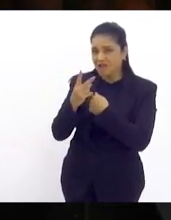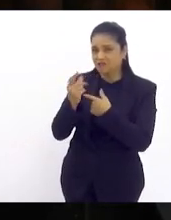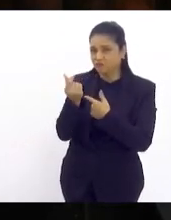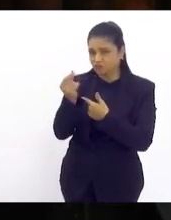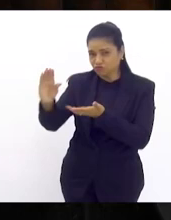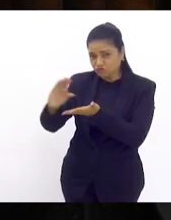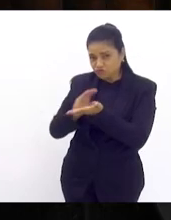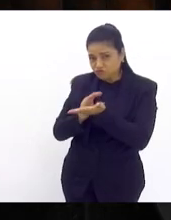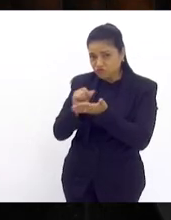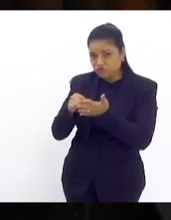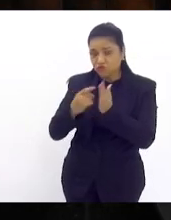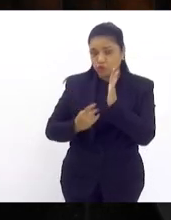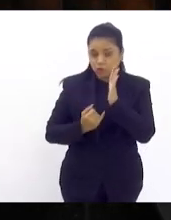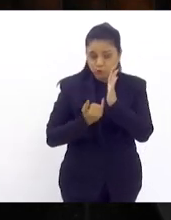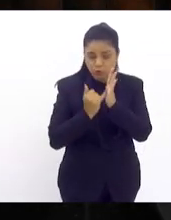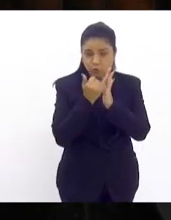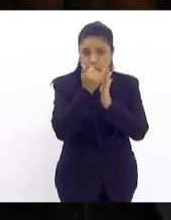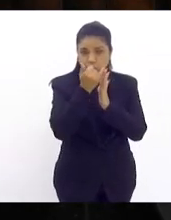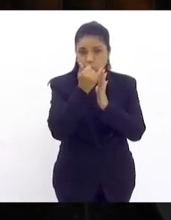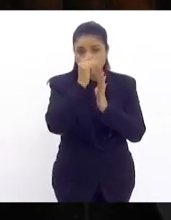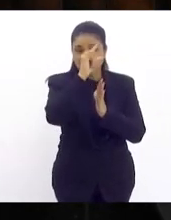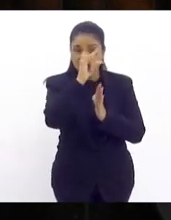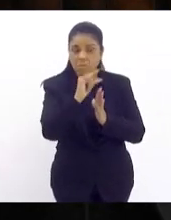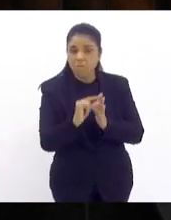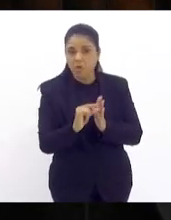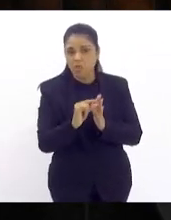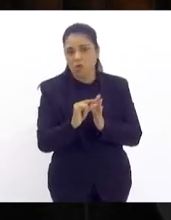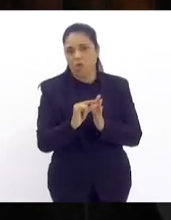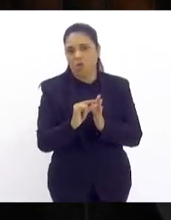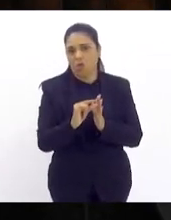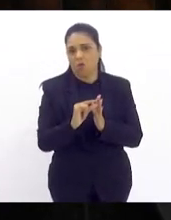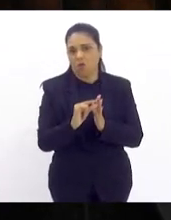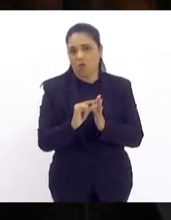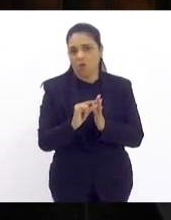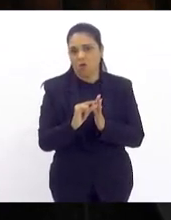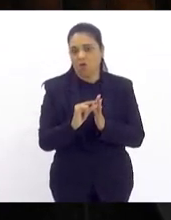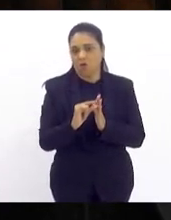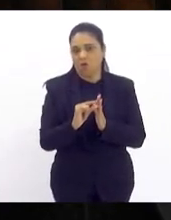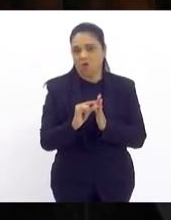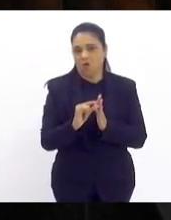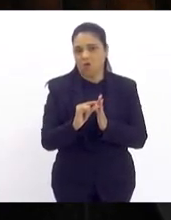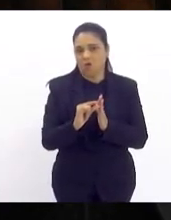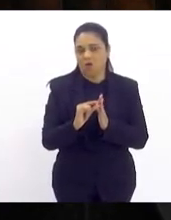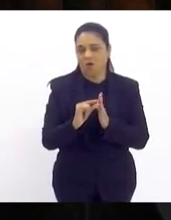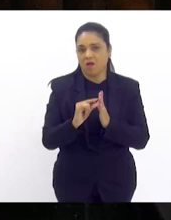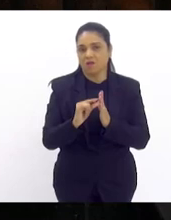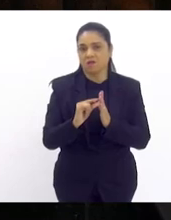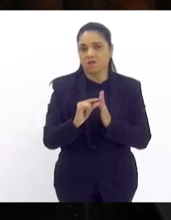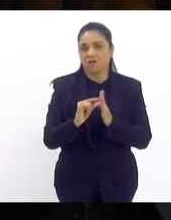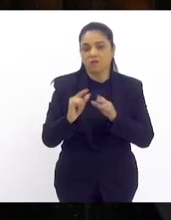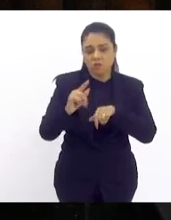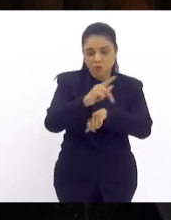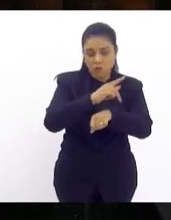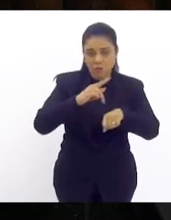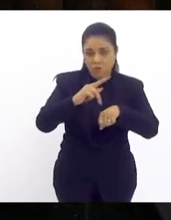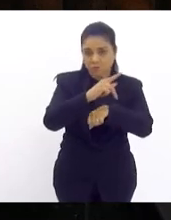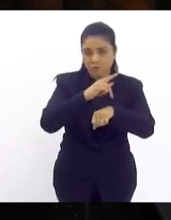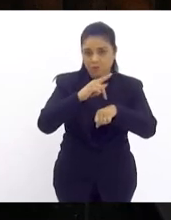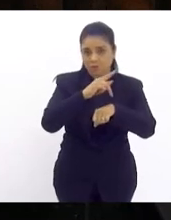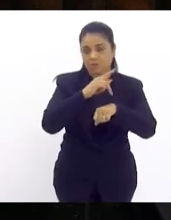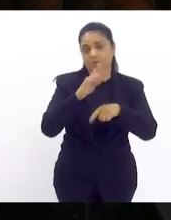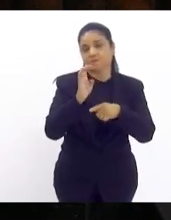pagar tem que ser menor que o crescimento que o país está o estado vai ter